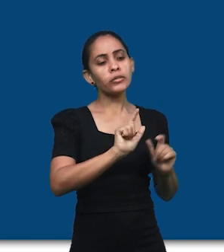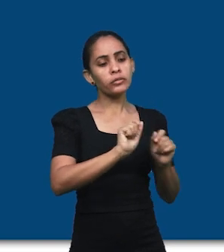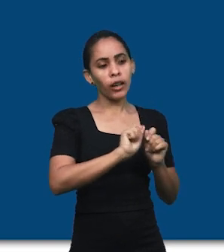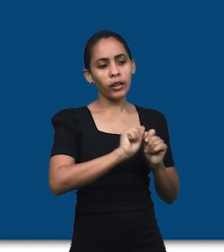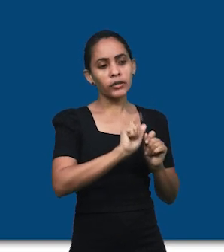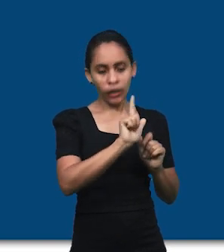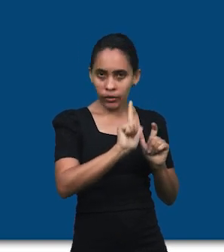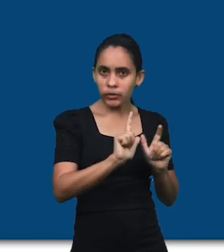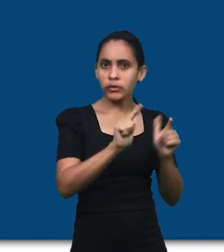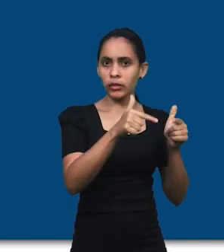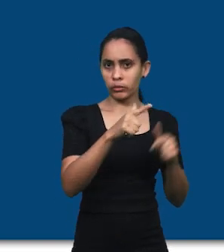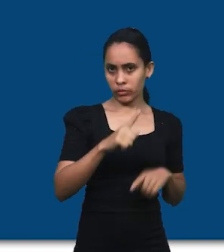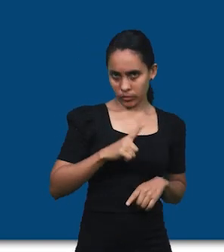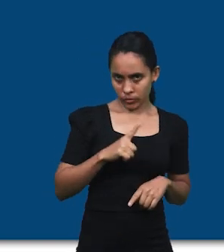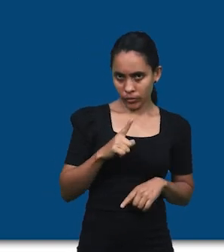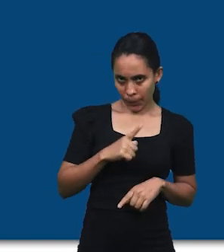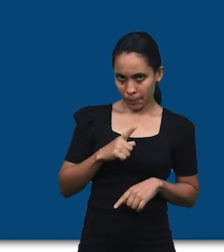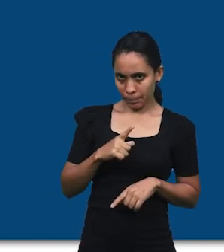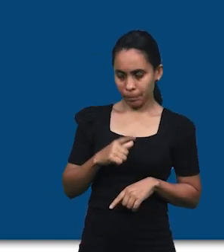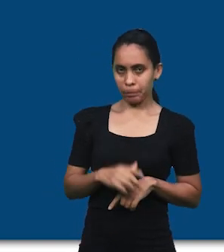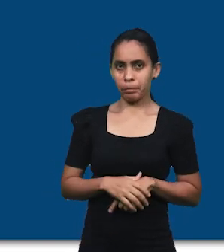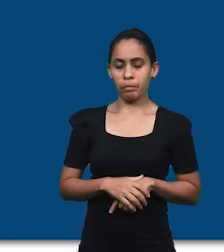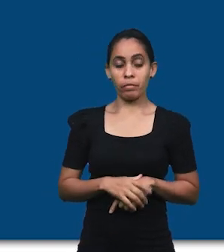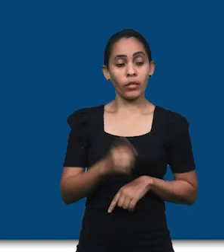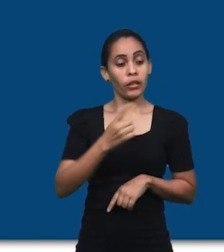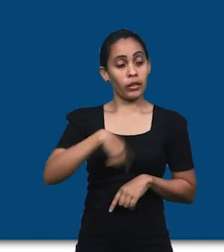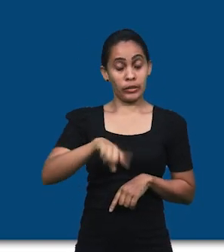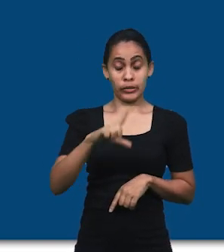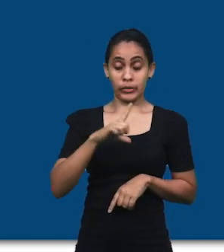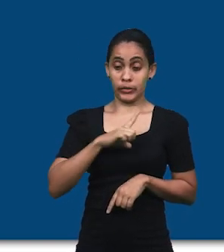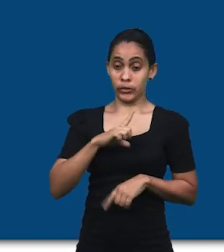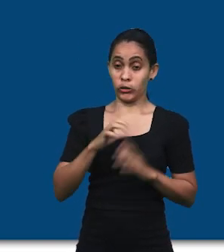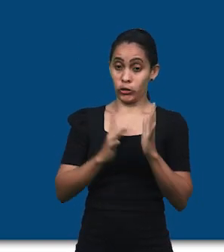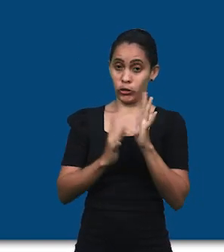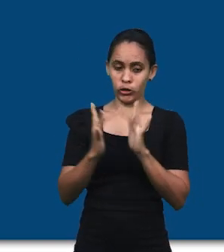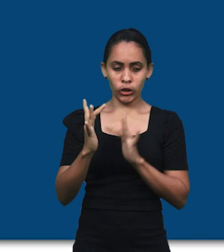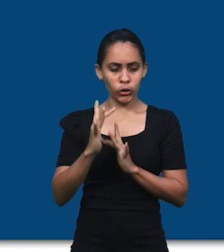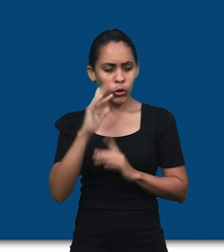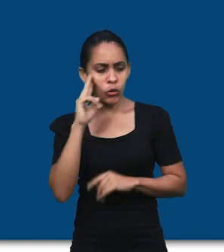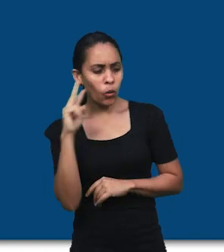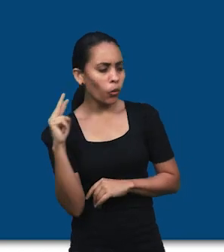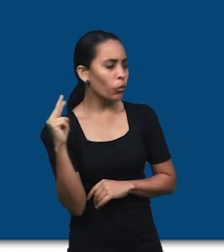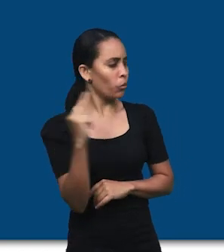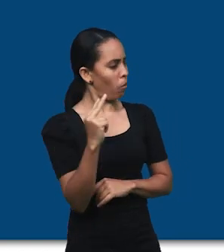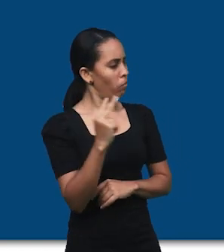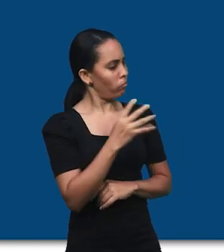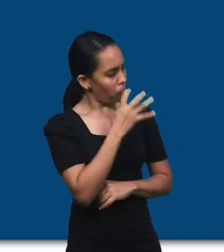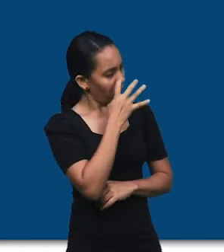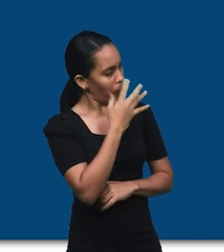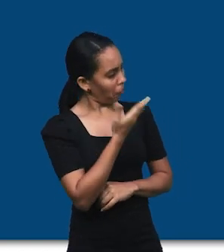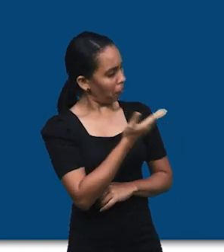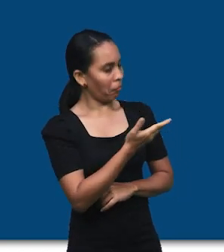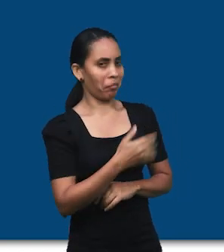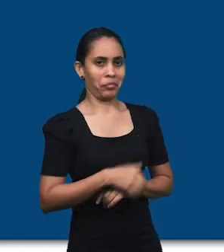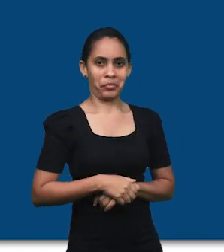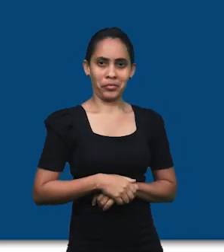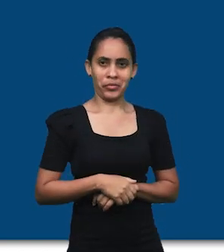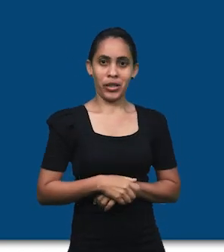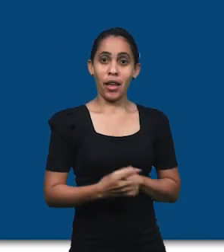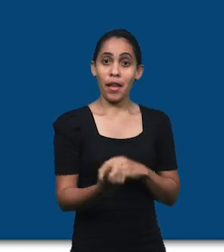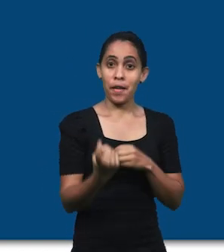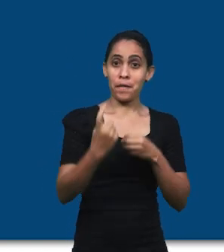servo: faze isto, e ele o faz. E ouvindo isto, Jesus maravilhou-se